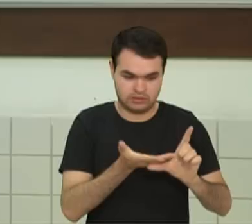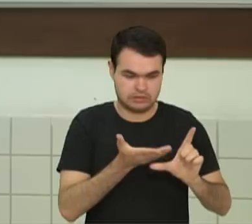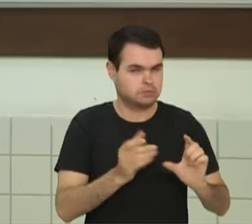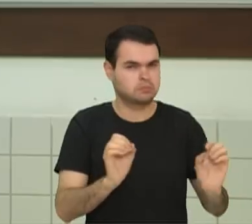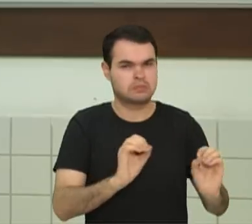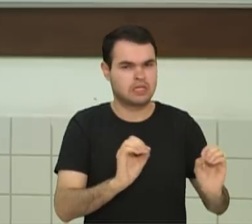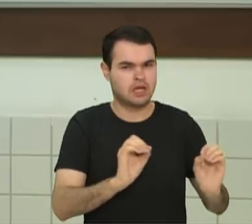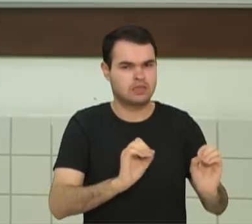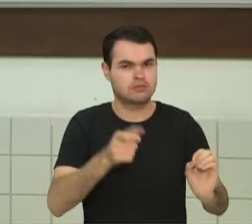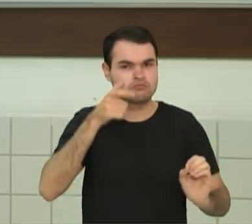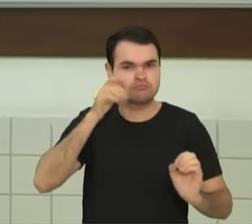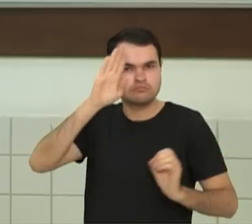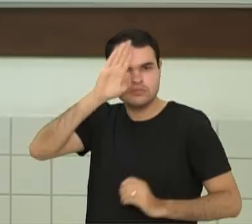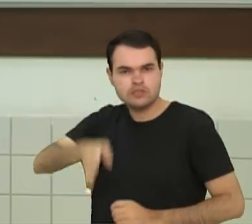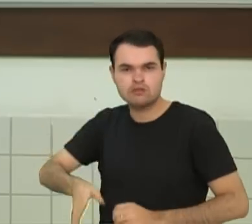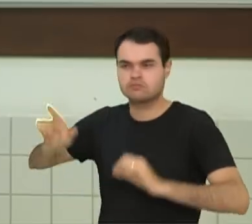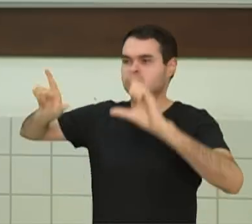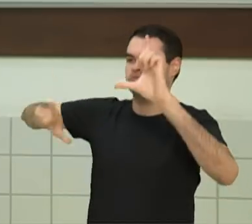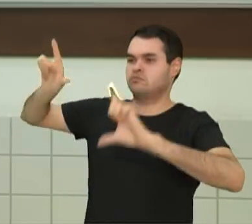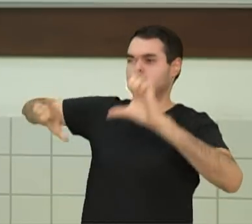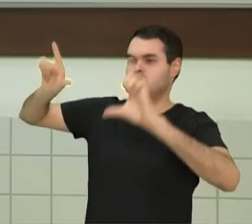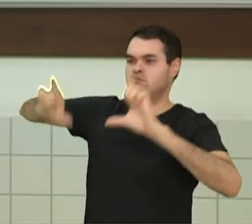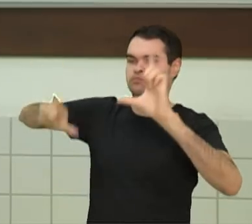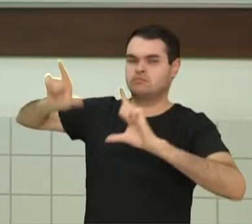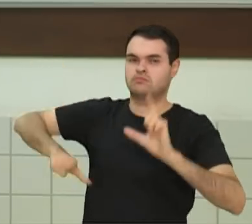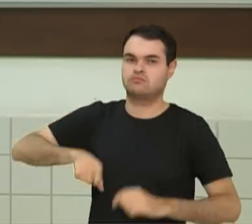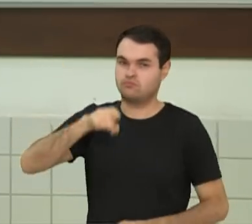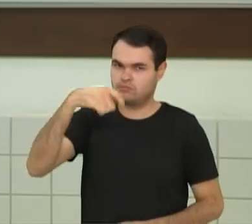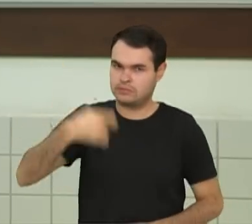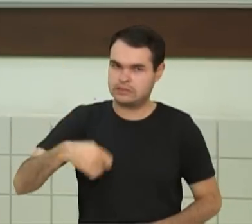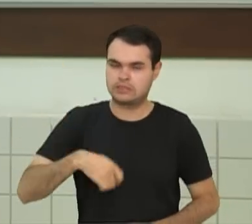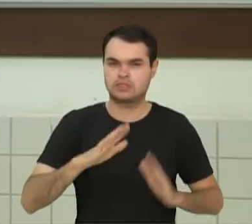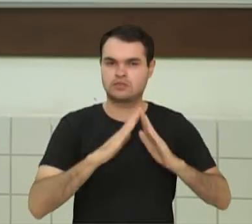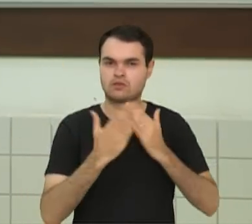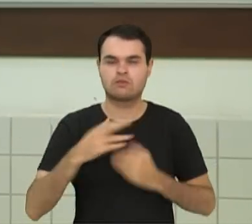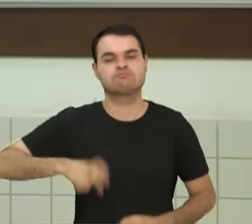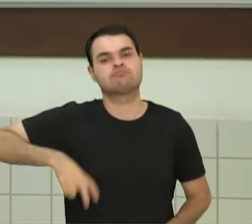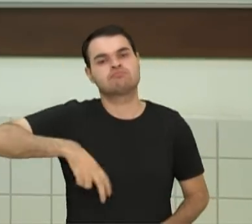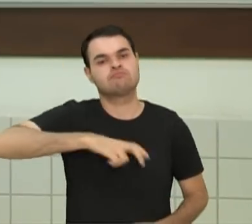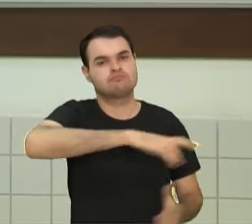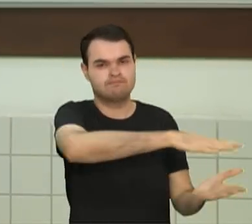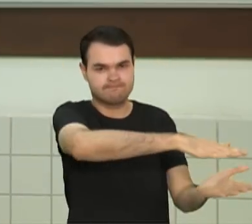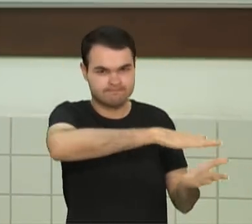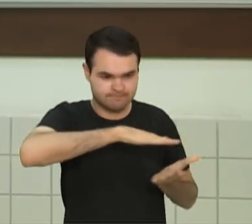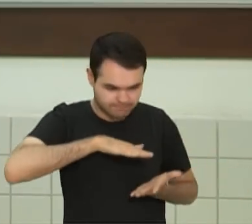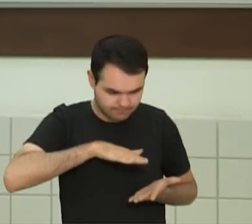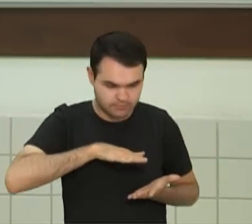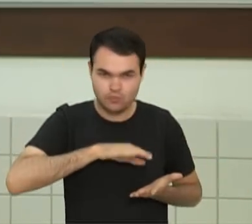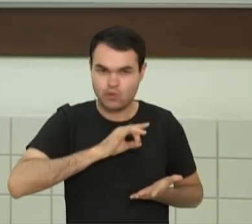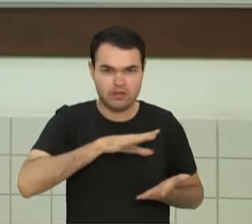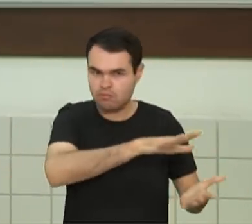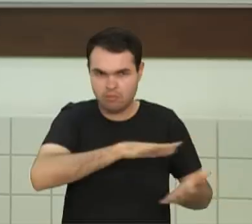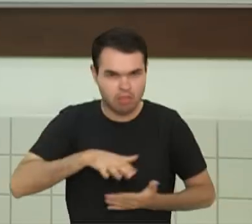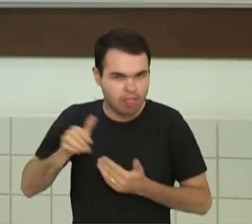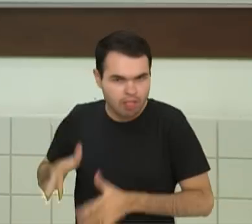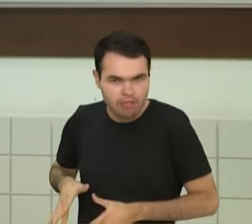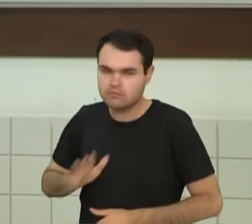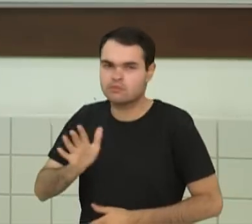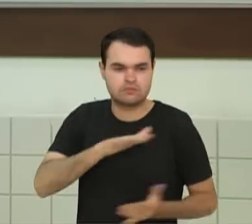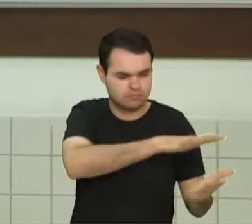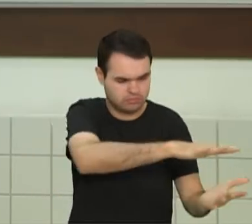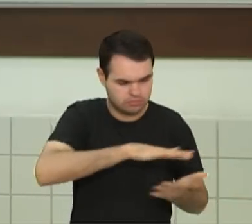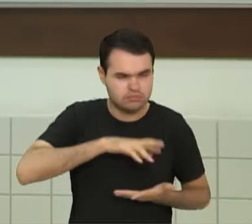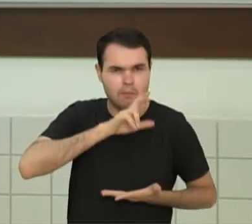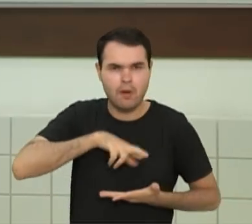Classroom, assistindo apenas pela televisão, não esquecer de ir à escola, pegar a atividade e depois, não é só pegar, né? Devolver essa